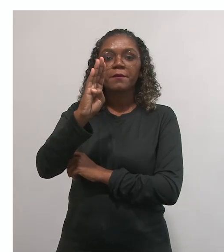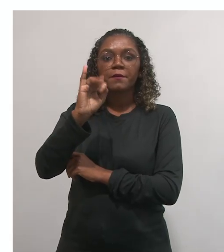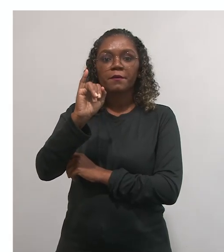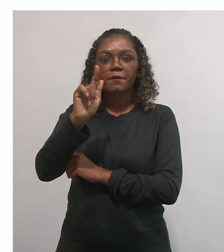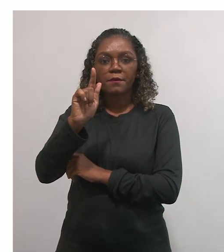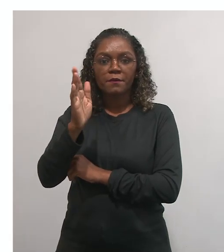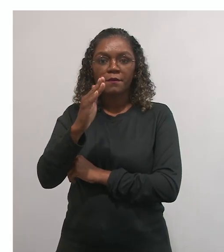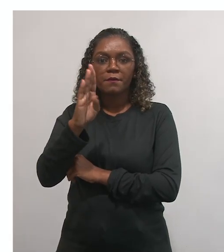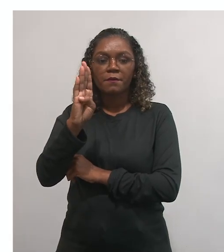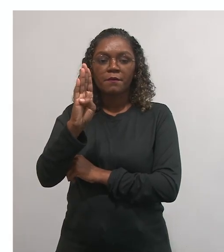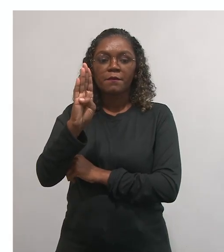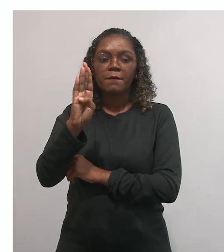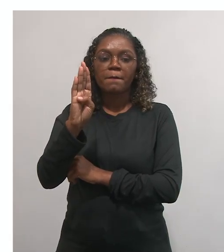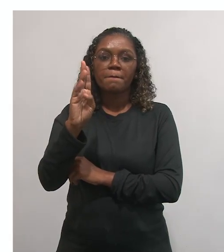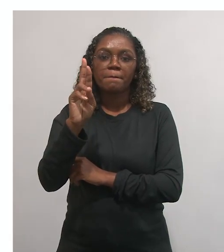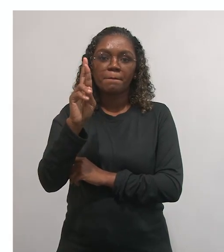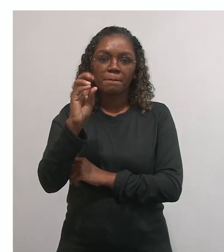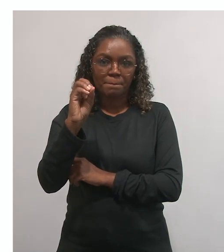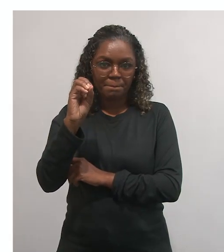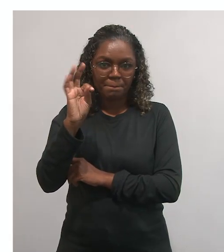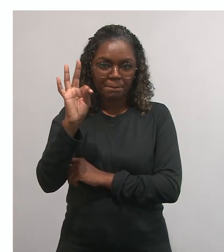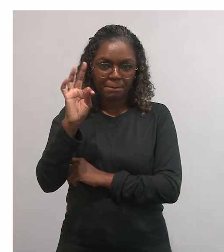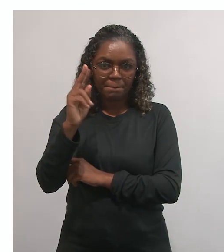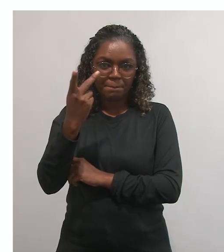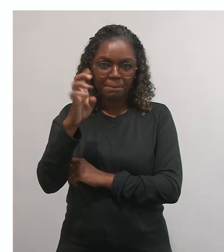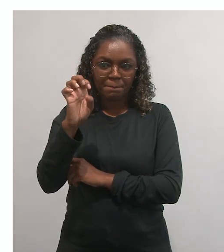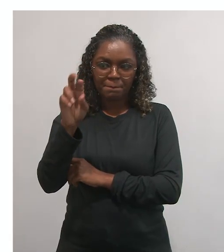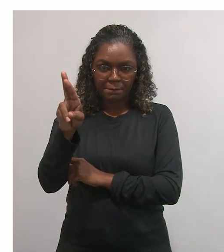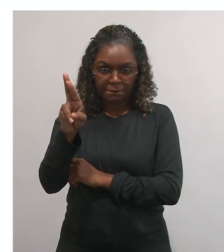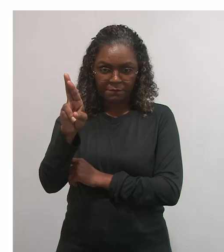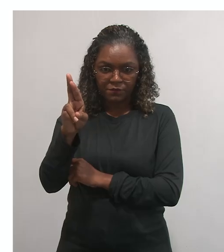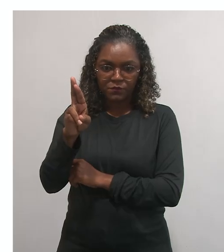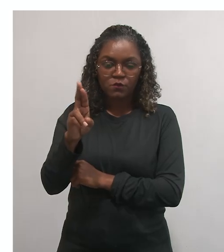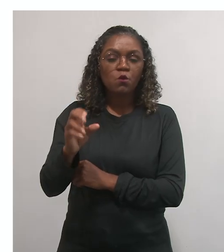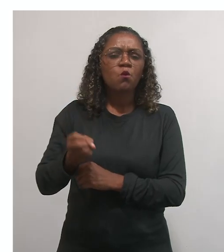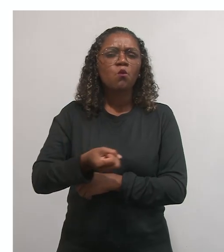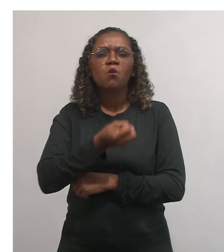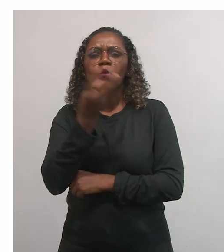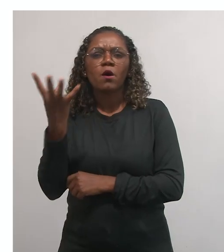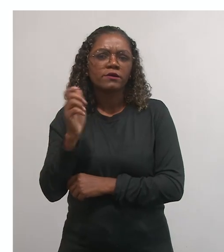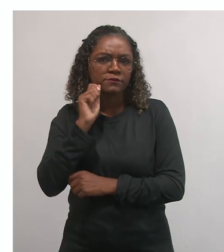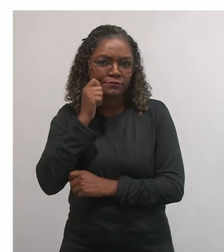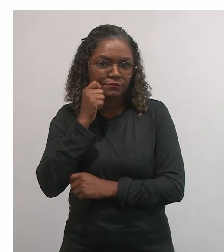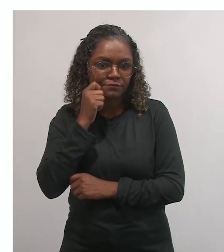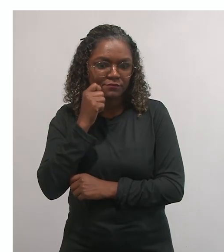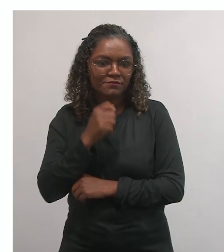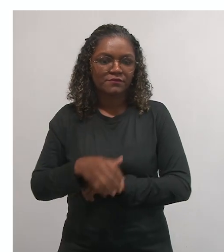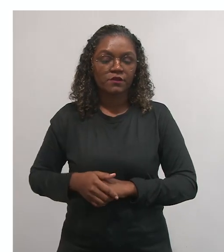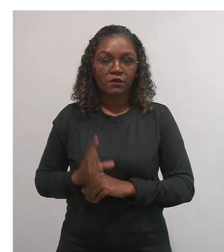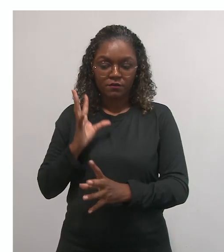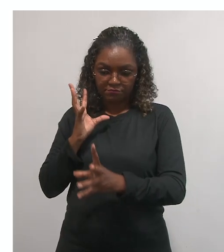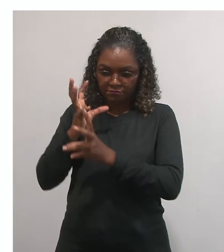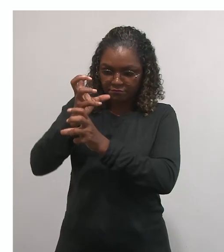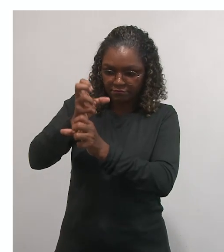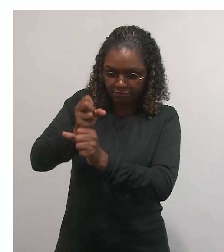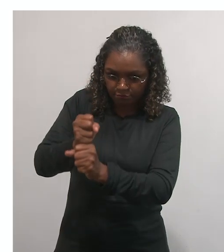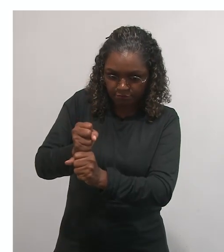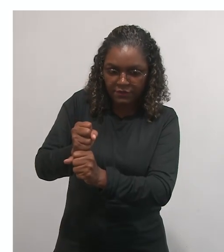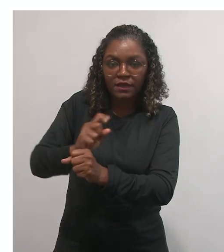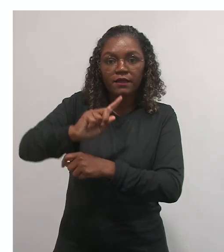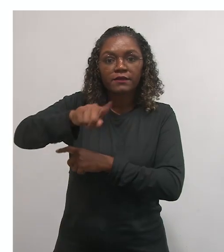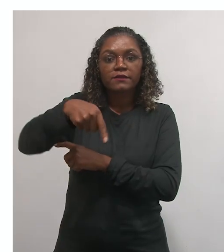vou pegar a quantidade no mês dividido pelo total de unidades de pães Somando todos os